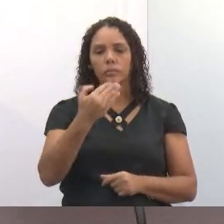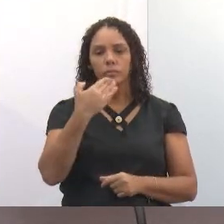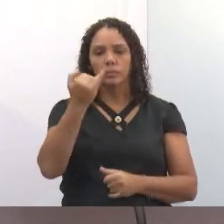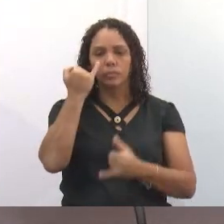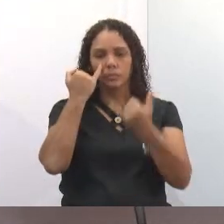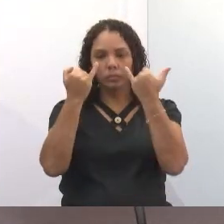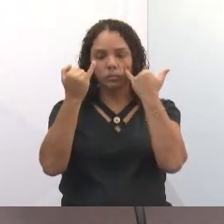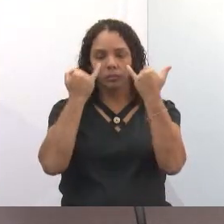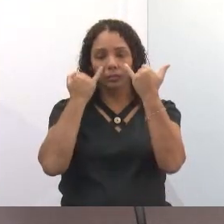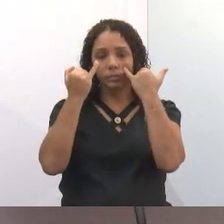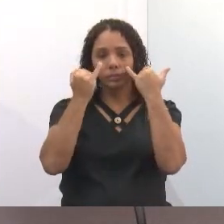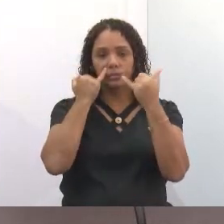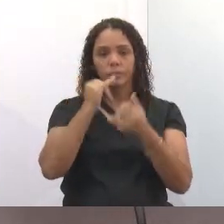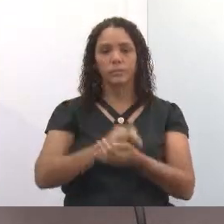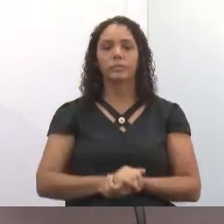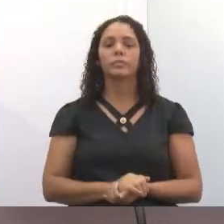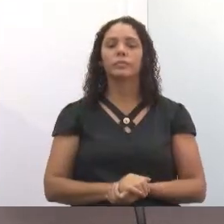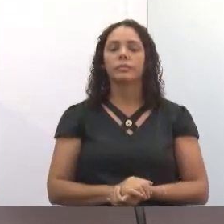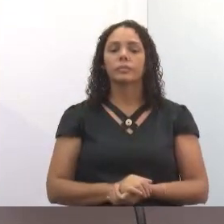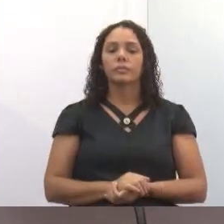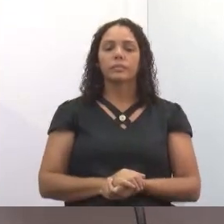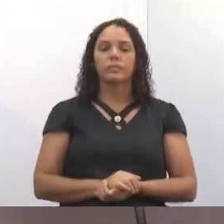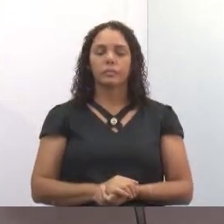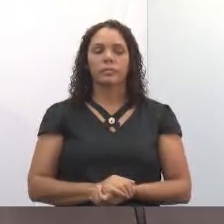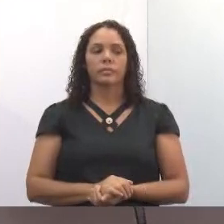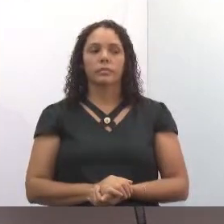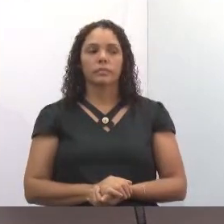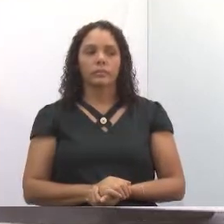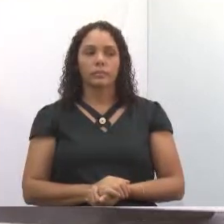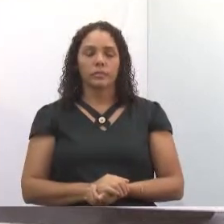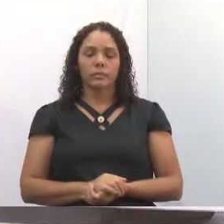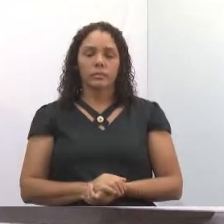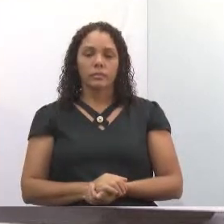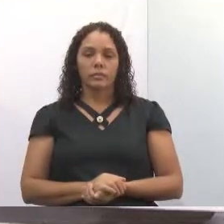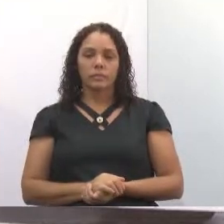dos pedidos de informações.